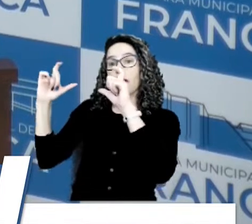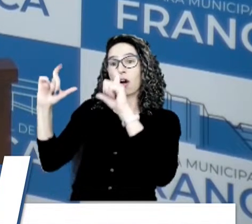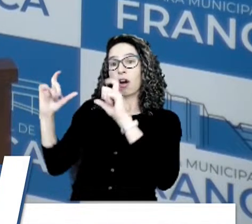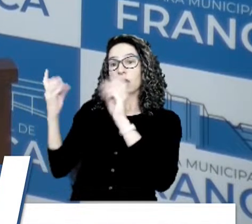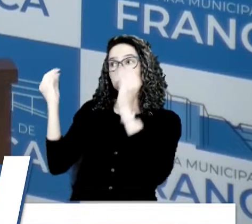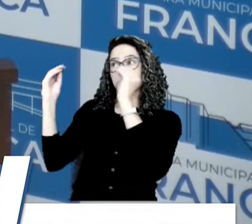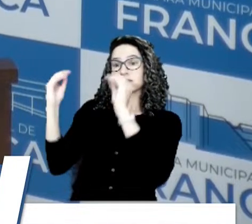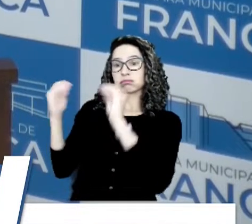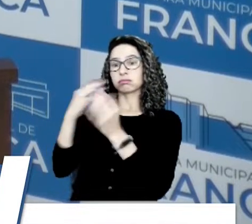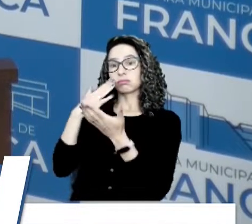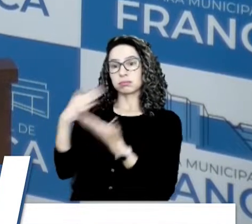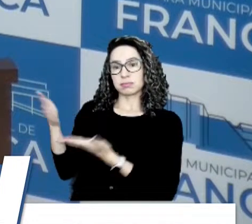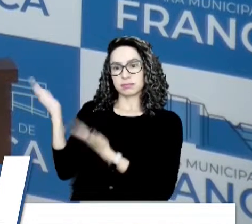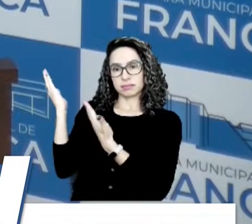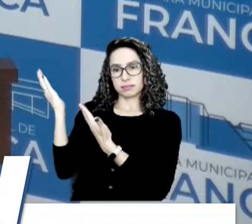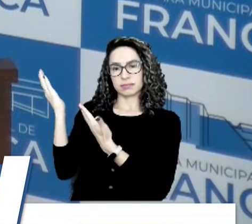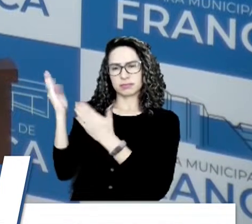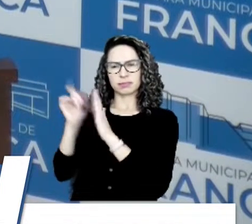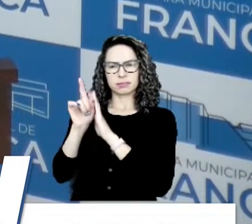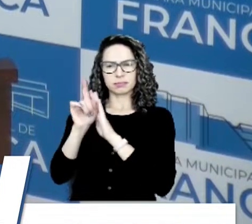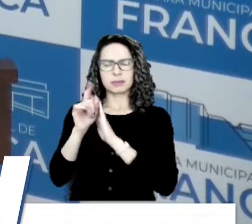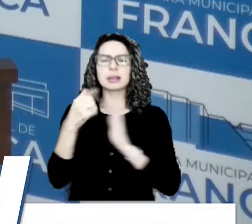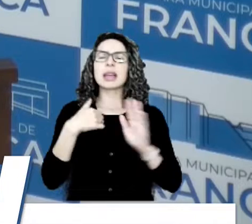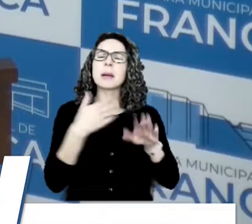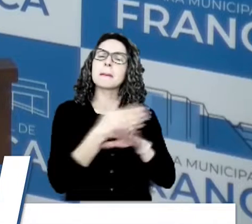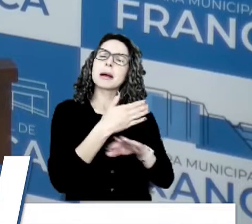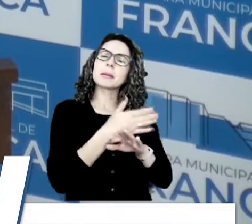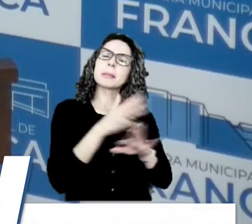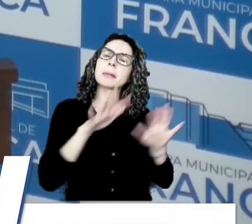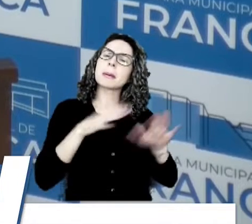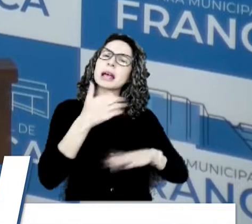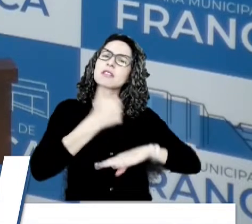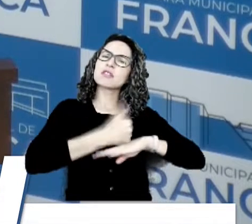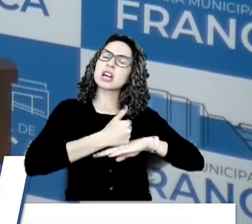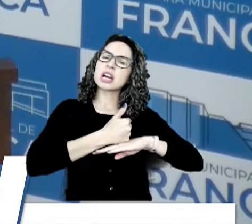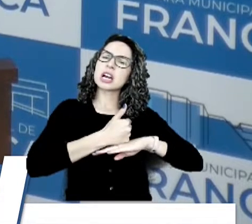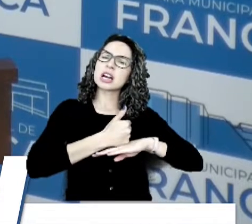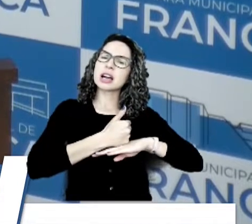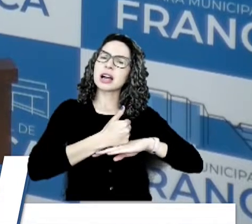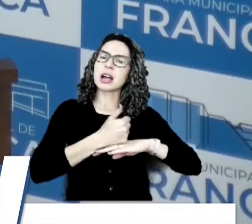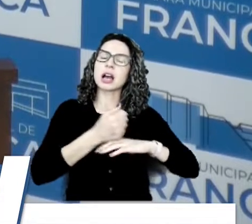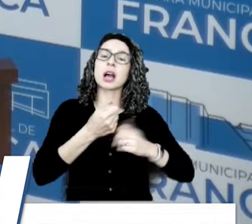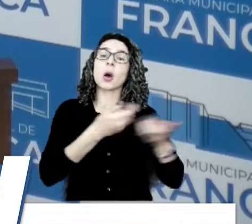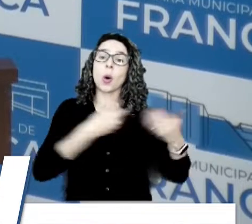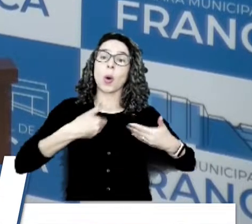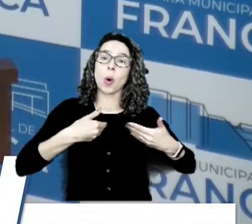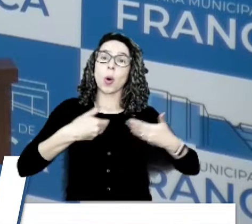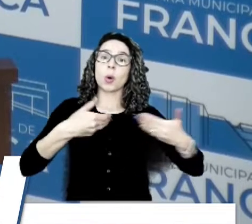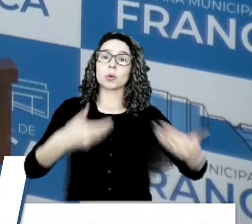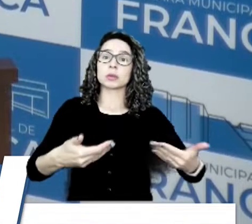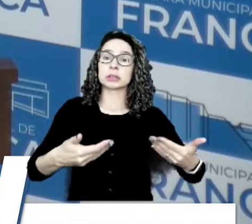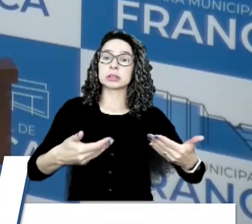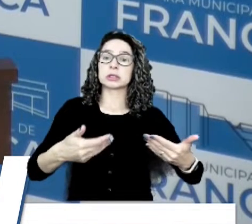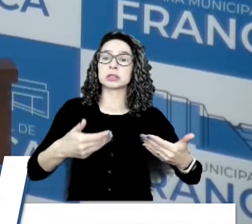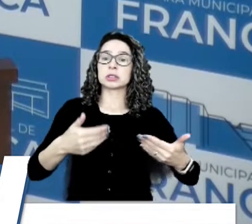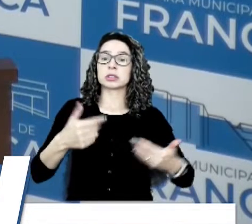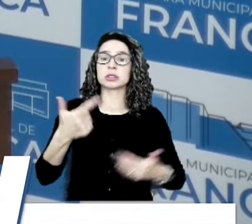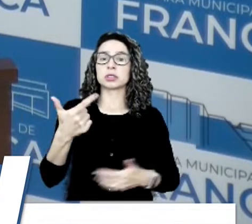para que a gente verificasse. Eu participei mais ou menos em Franca, através de convites, de umas